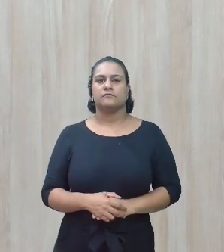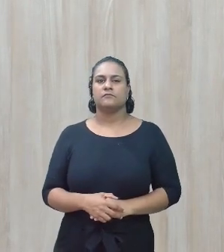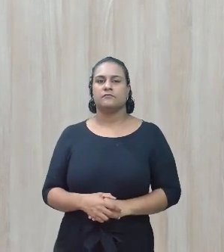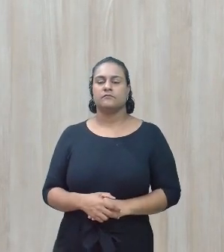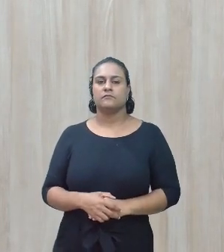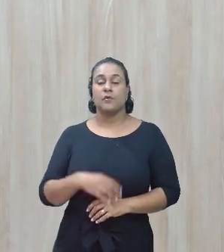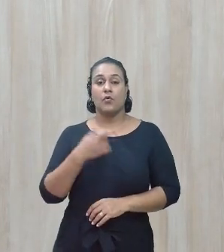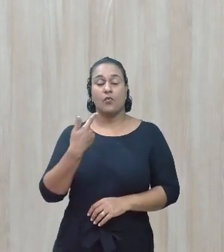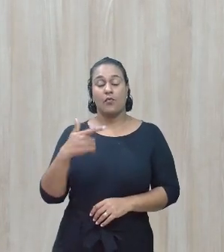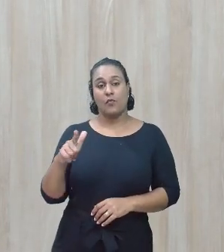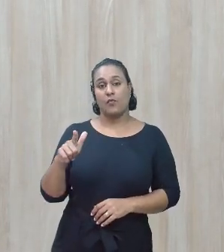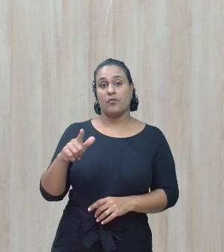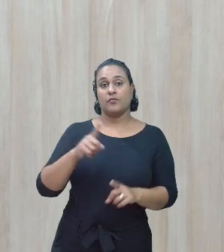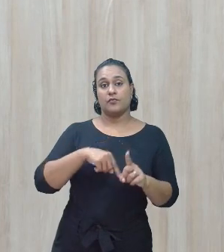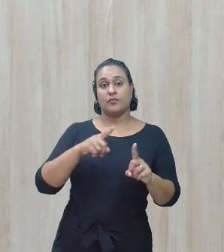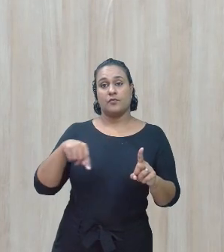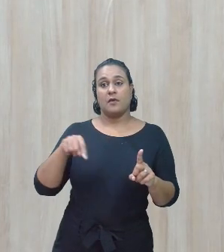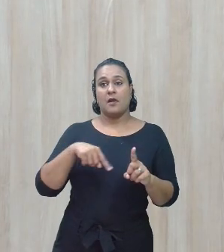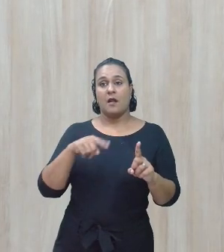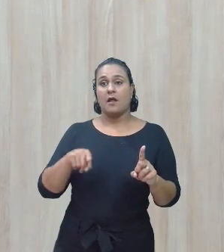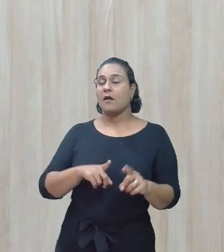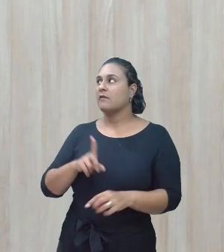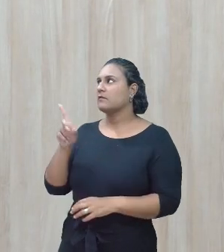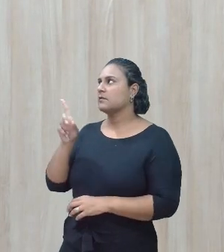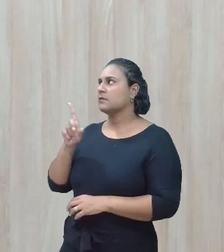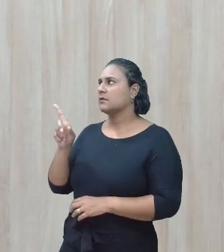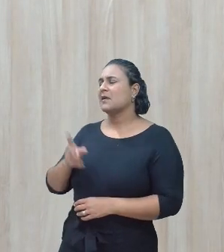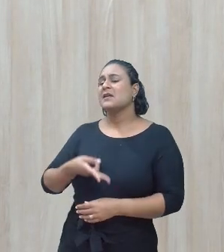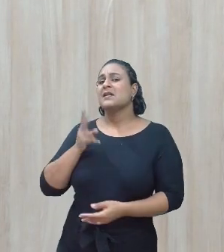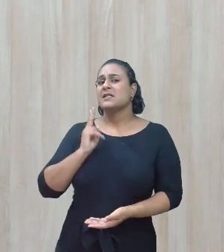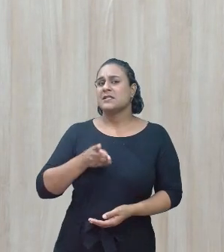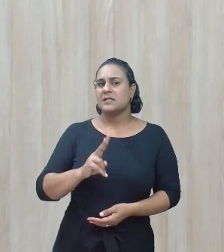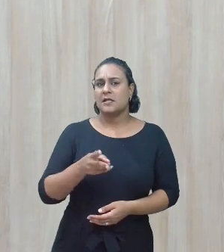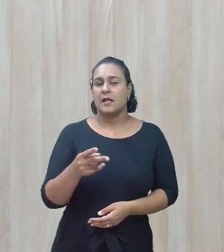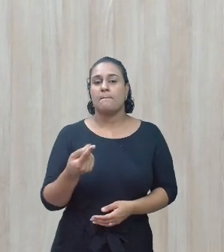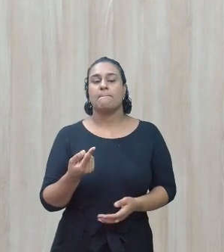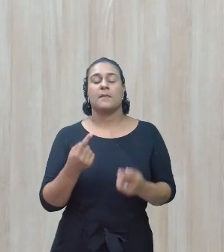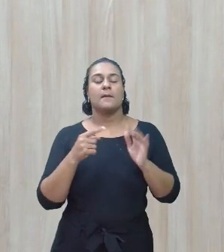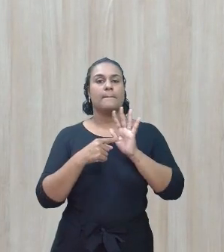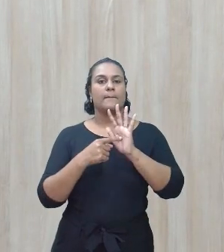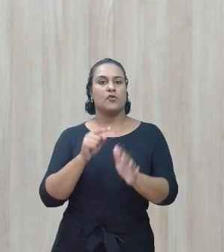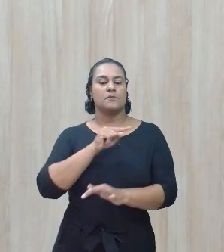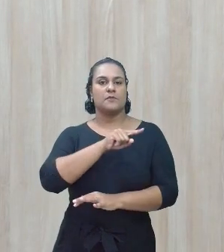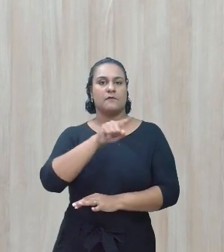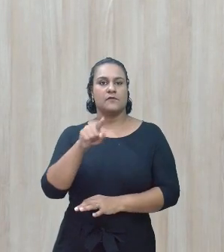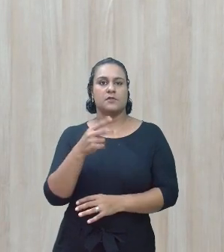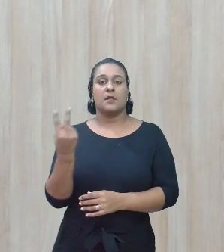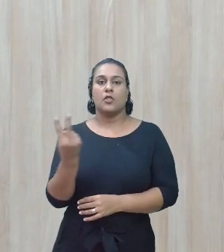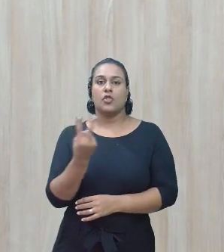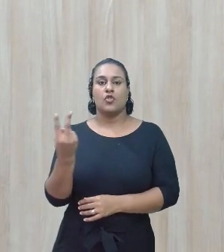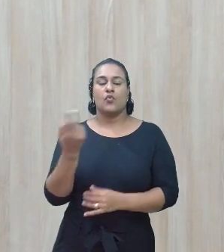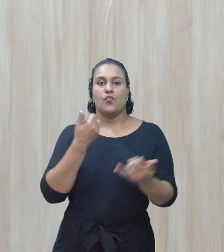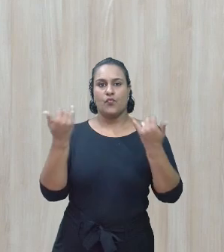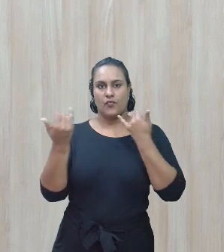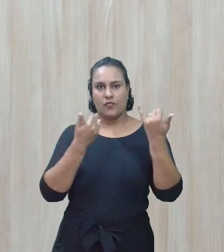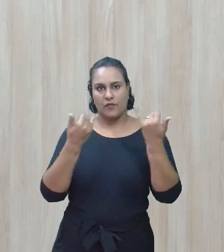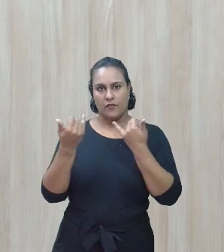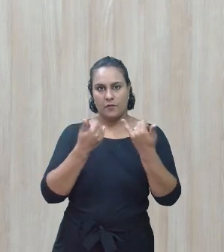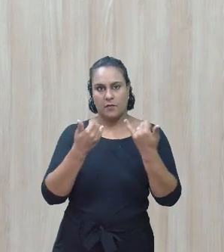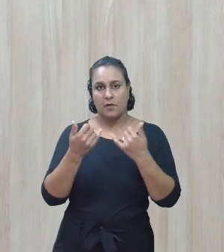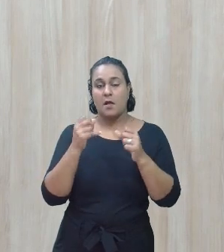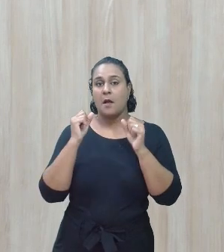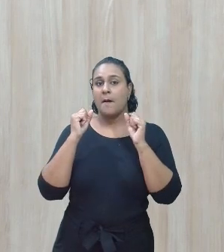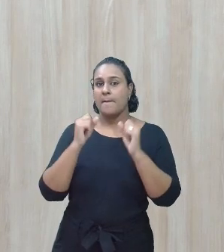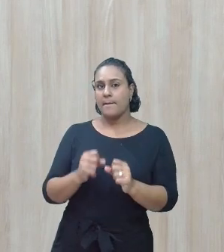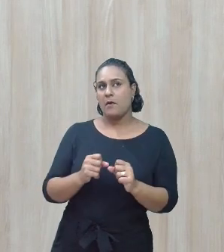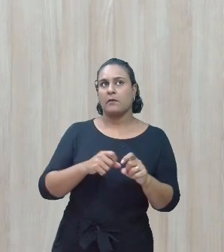Outro gráfico de linhas, ó, gente, eu estou mostrando para vocês sempre duas informações, né? O gráfico de colunas, ele pode ser feito com uma